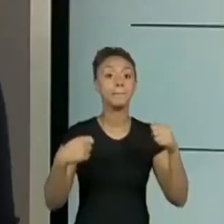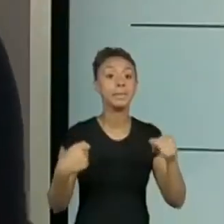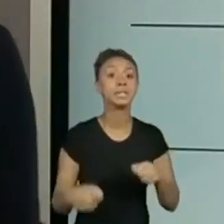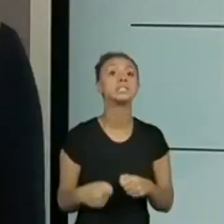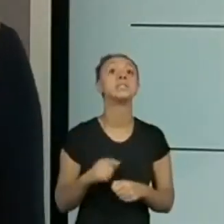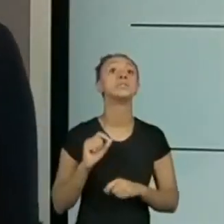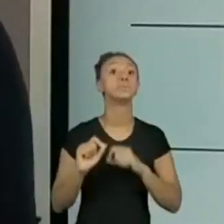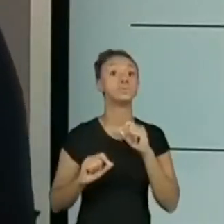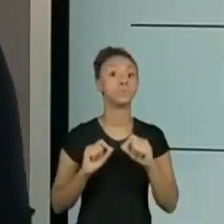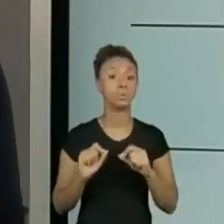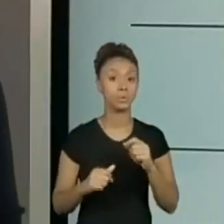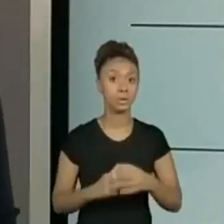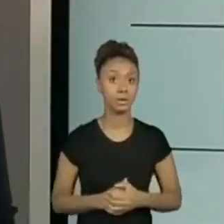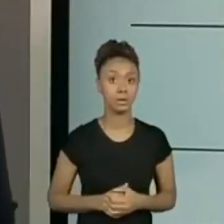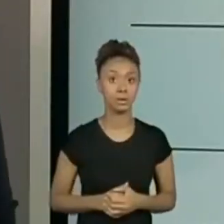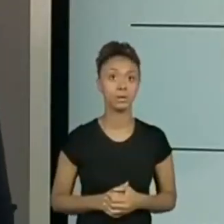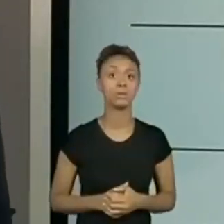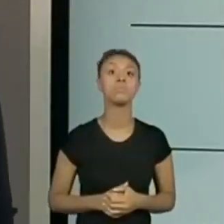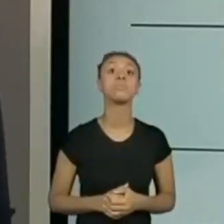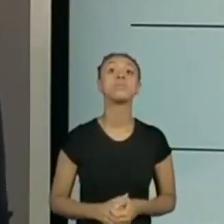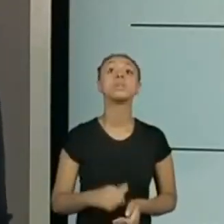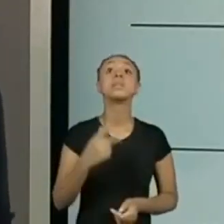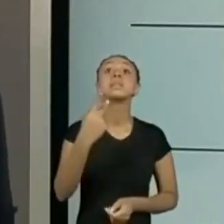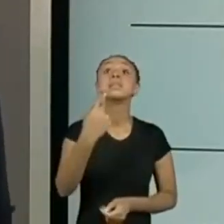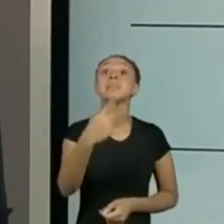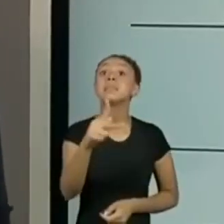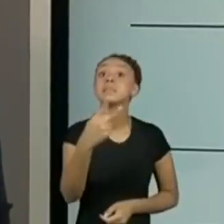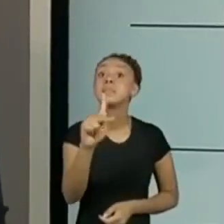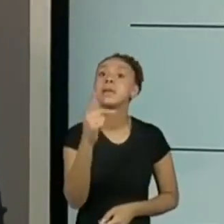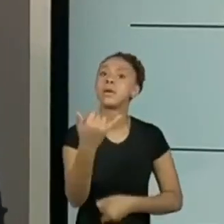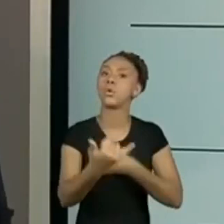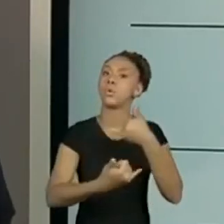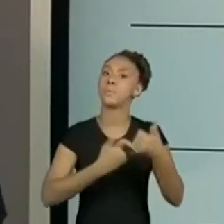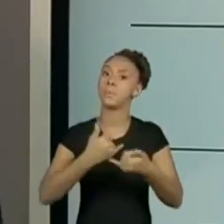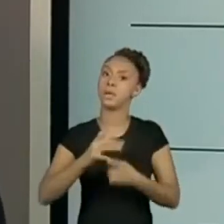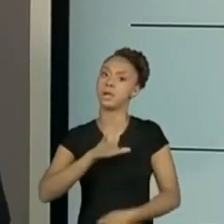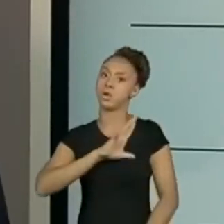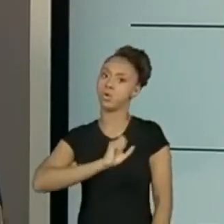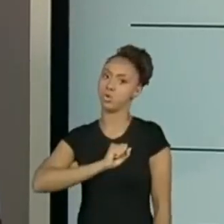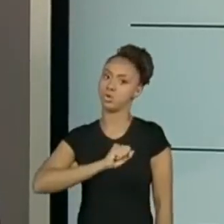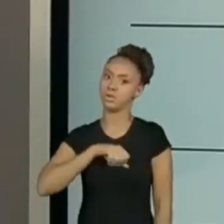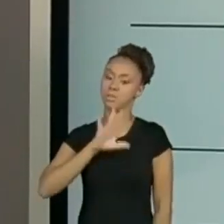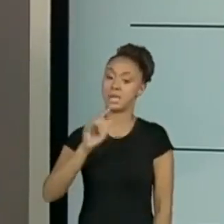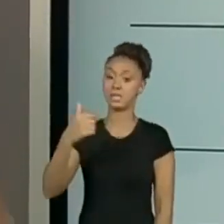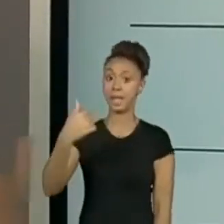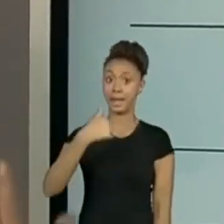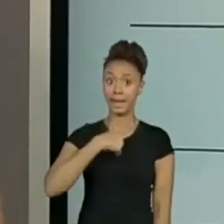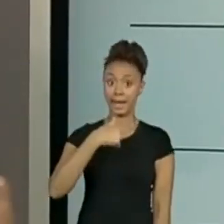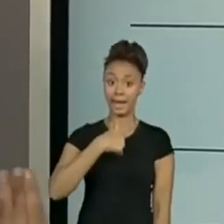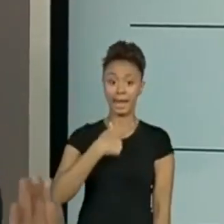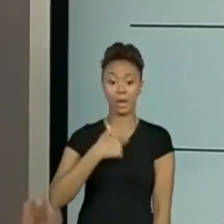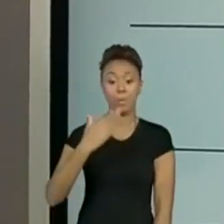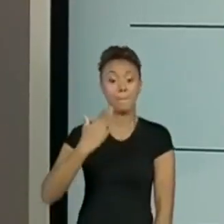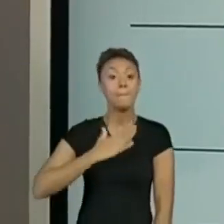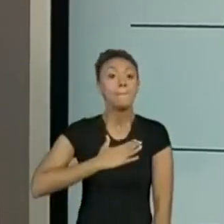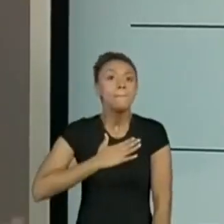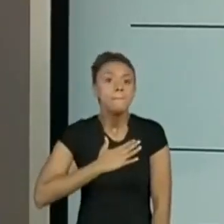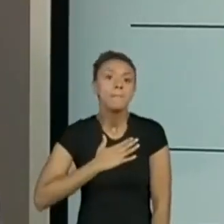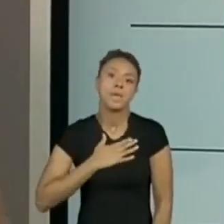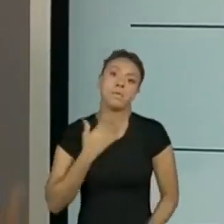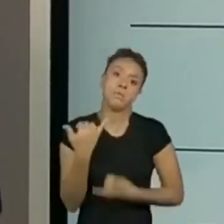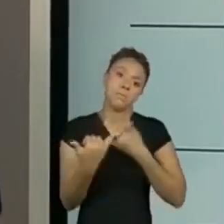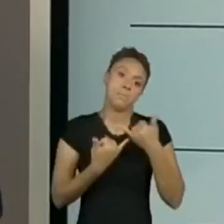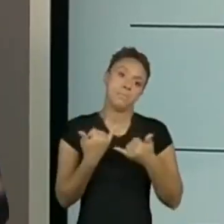escrever depois a sua brincadeira preferida. A professora Kelly escolheu